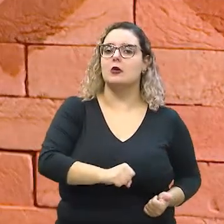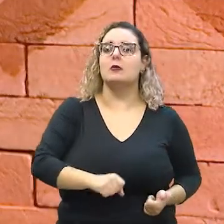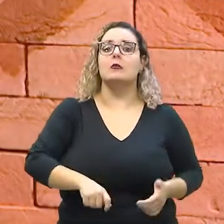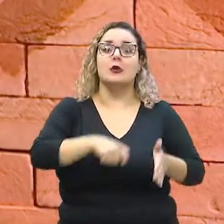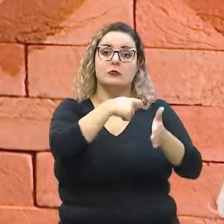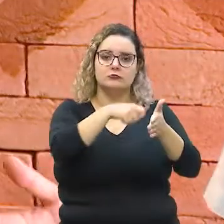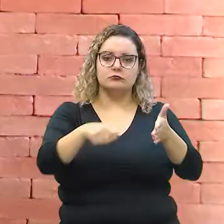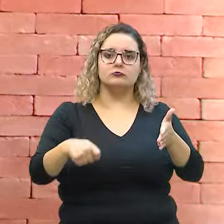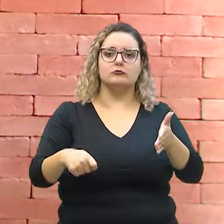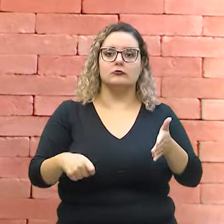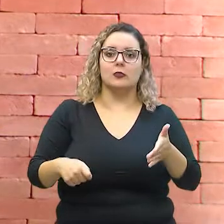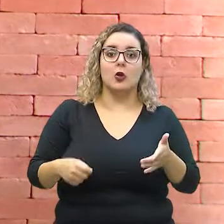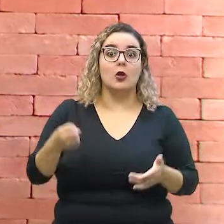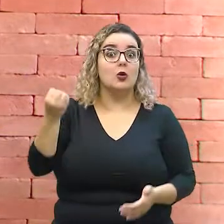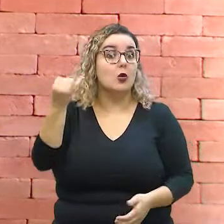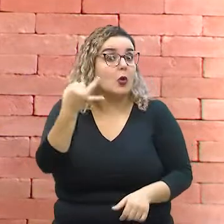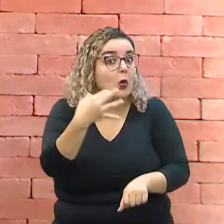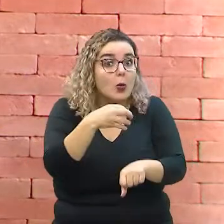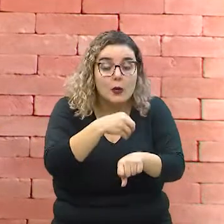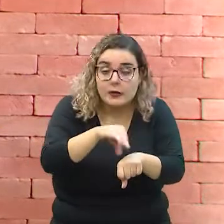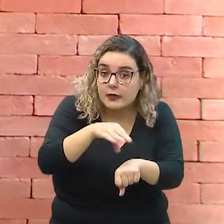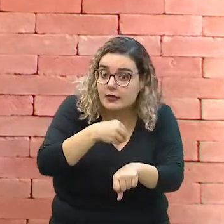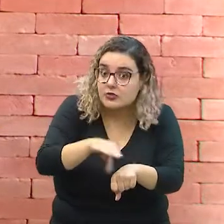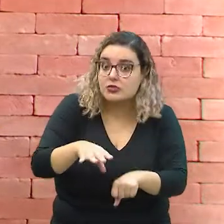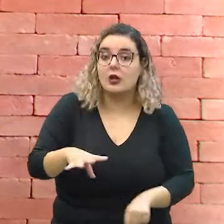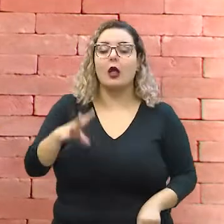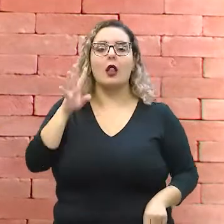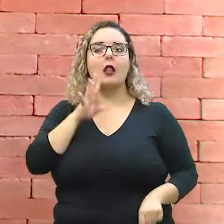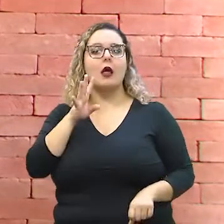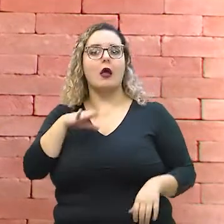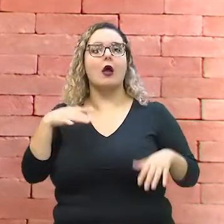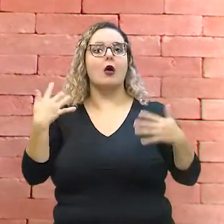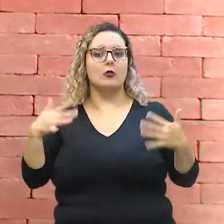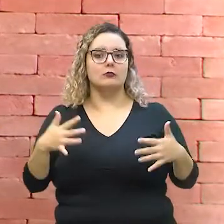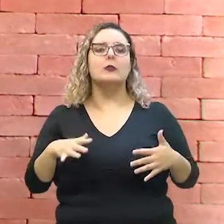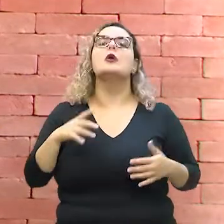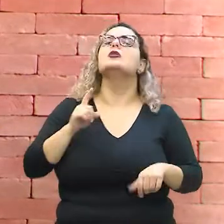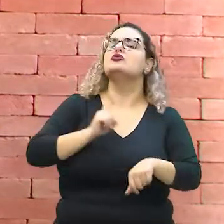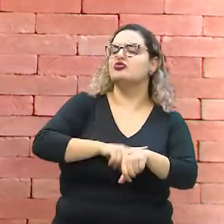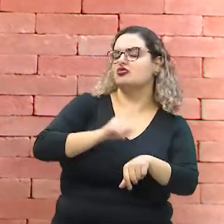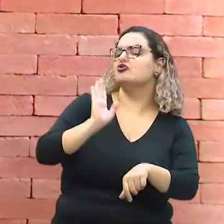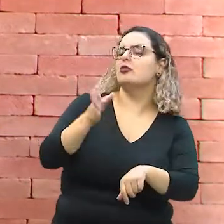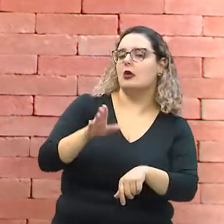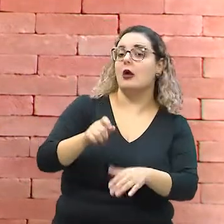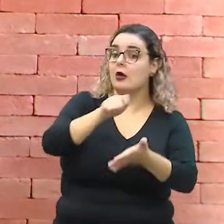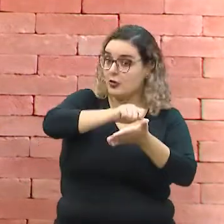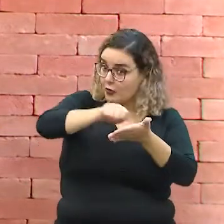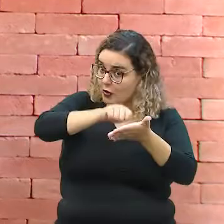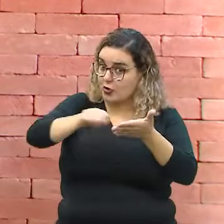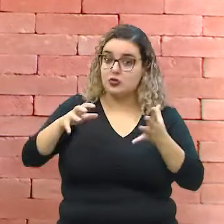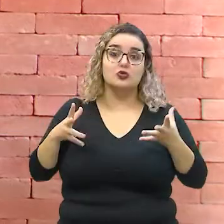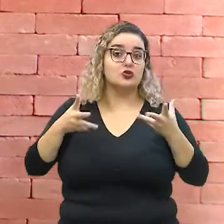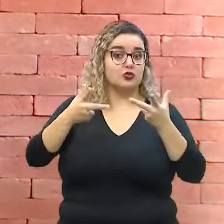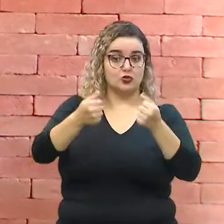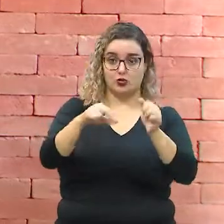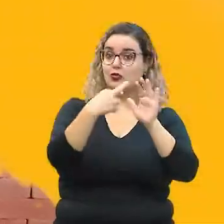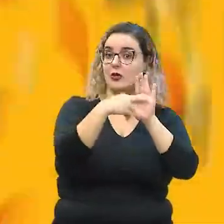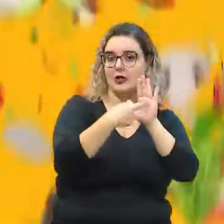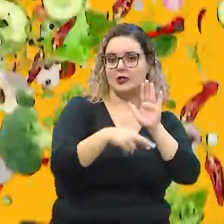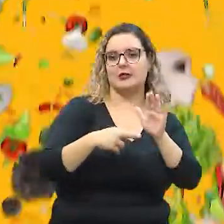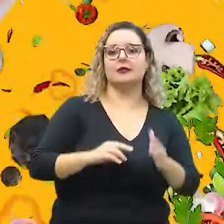nossa receita. Gente, olha quanta dica, hein? Então já deu tempo de pegar o caderninho, então anote aí tudo que vai na nossa